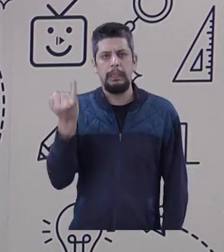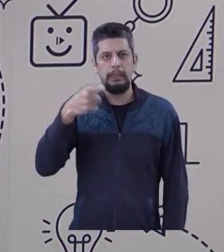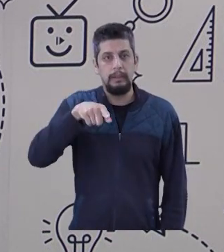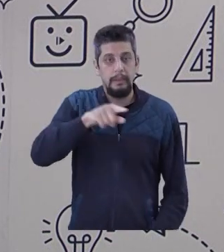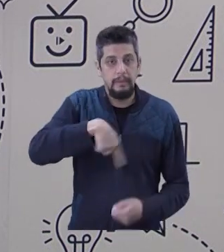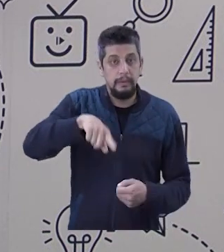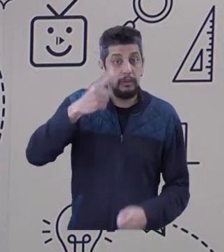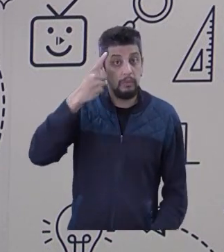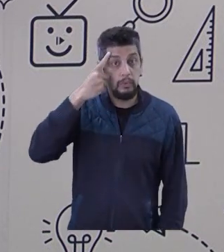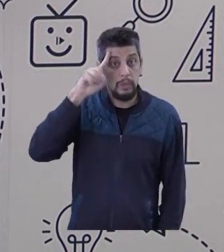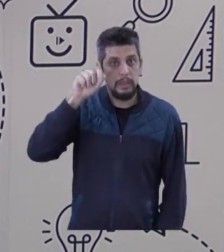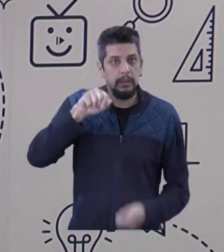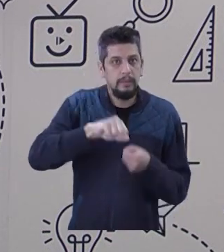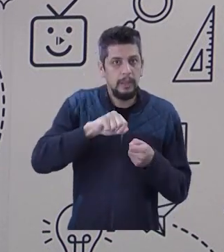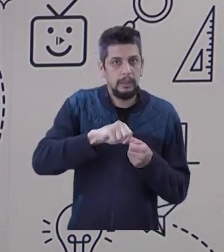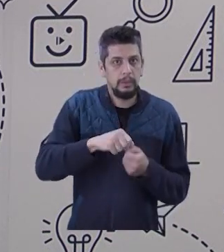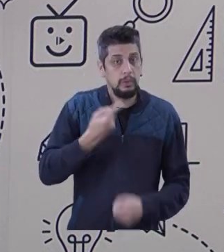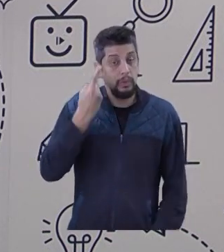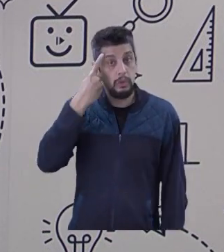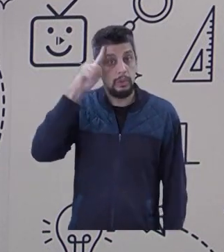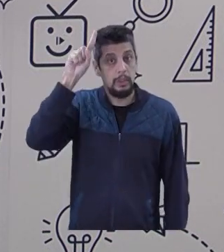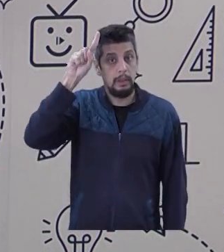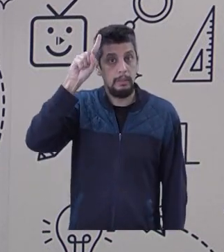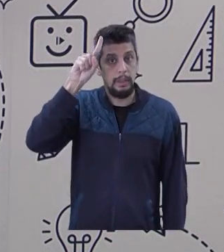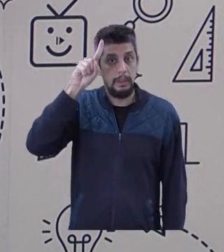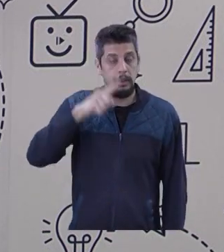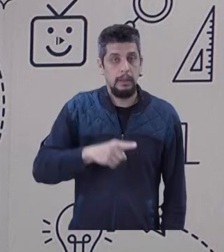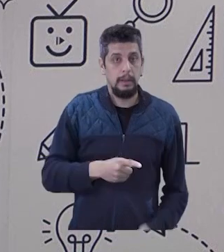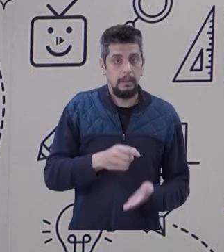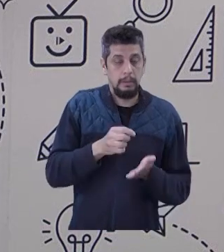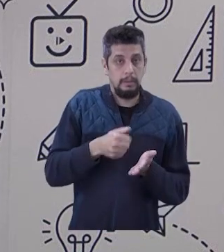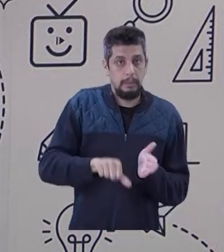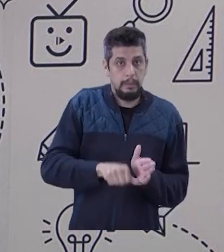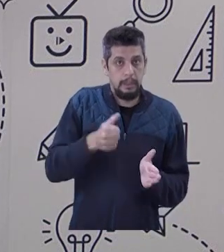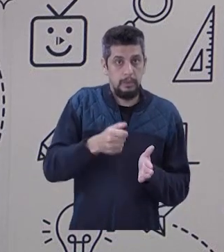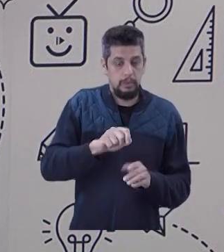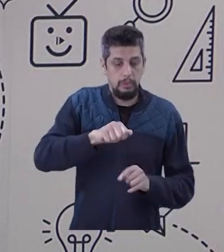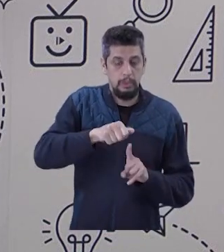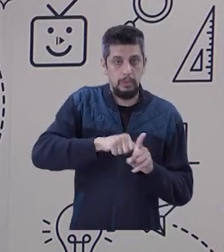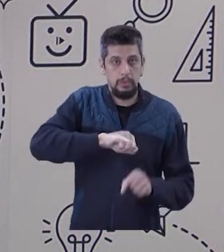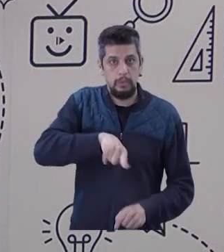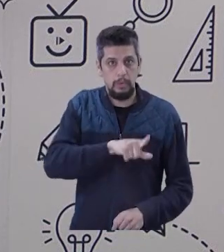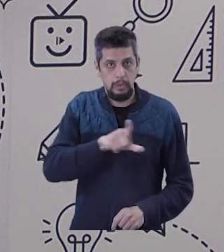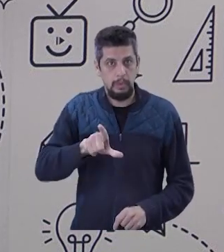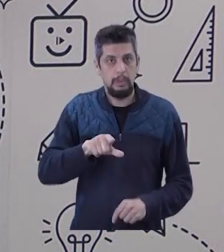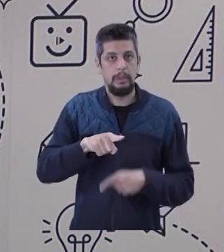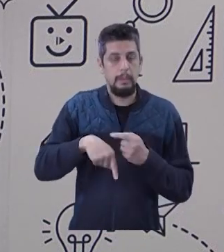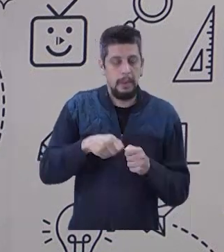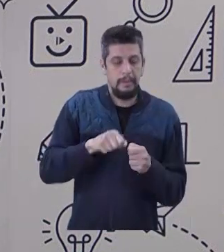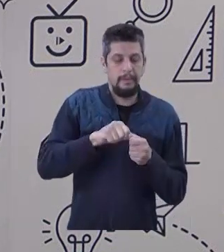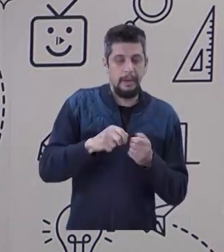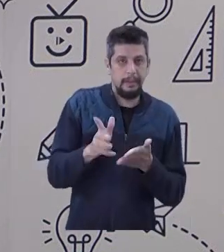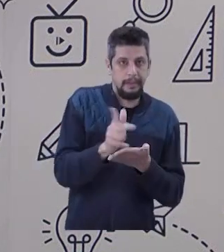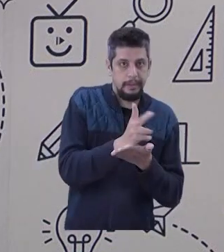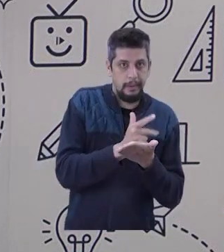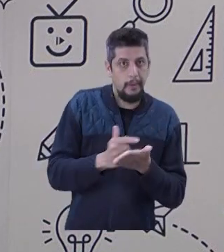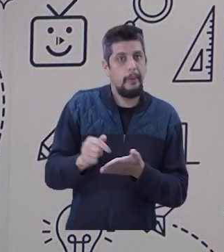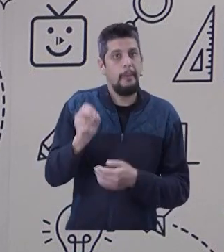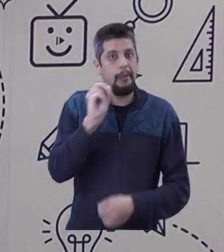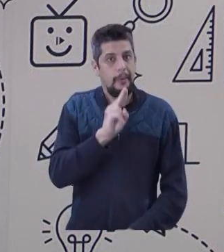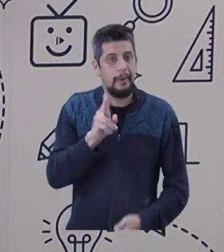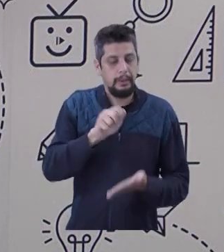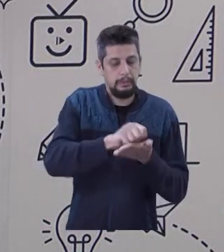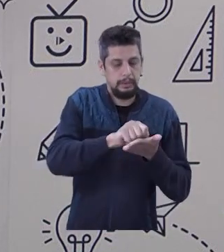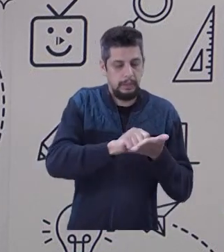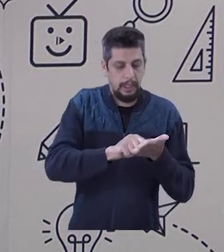mais importante naquele dia. Então, dia 1º de julho, anota o que fez, dia 2 faz o desenho, ou